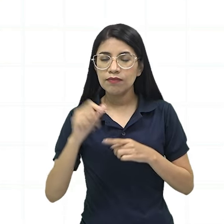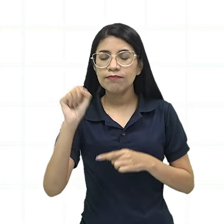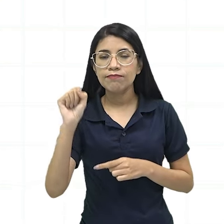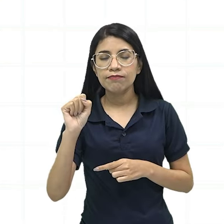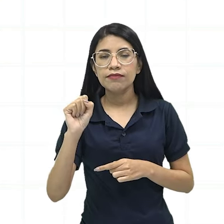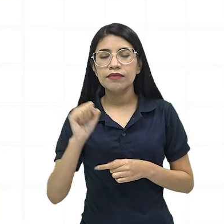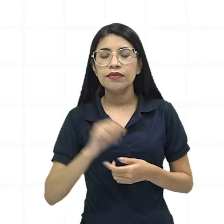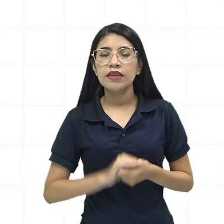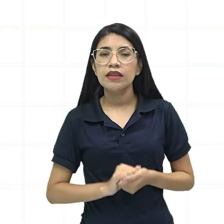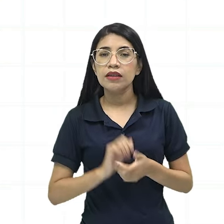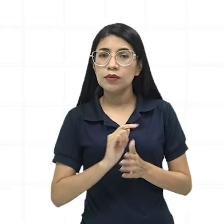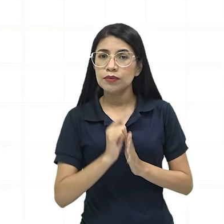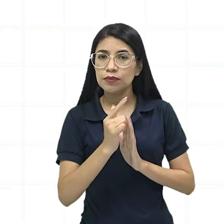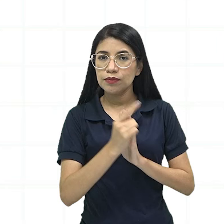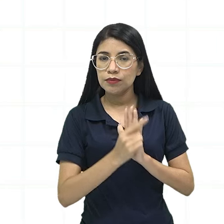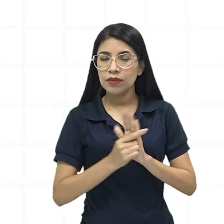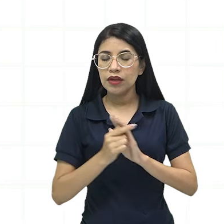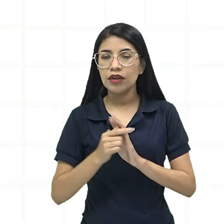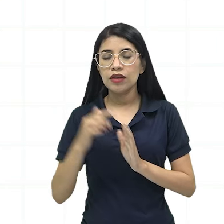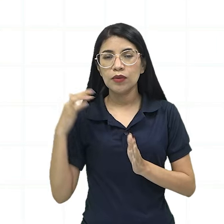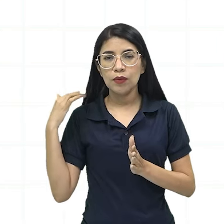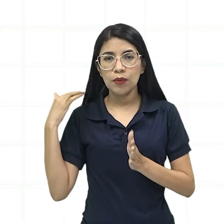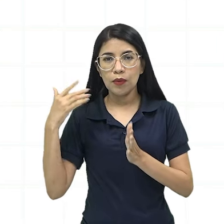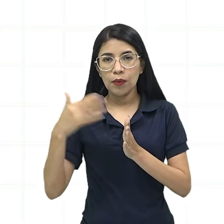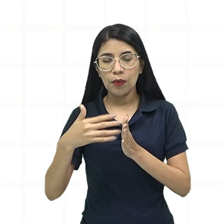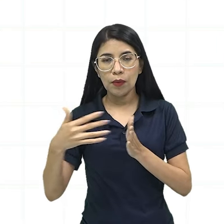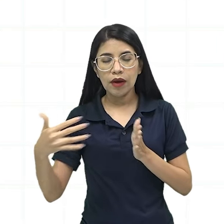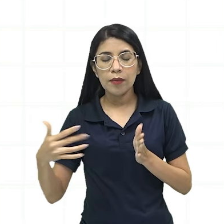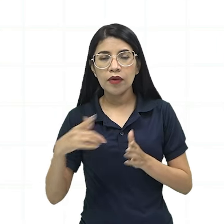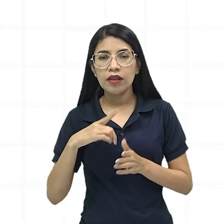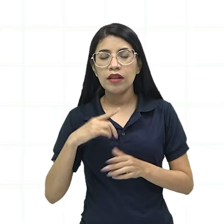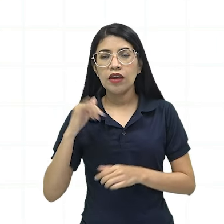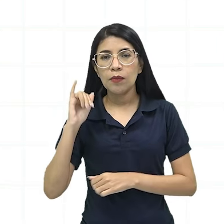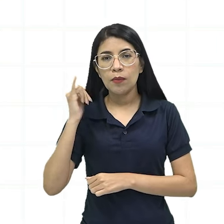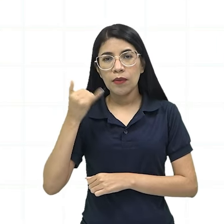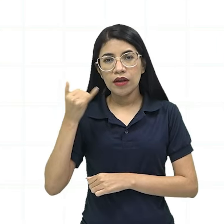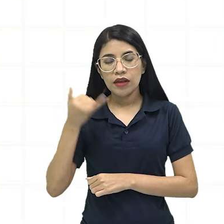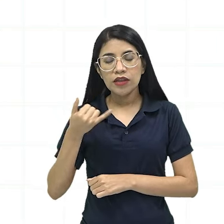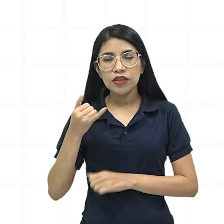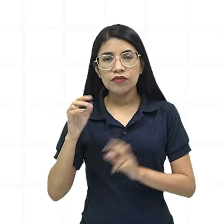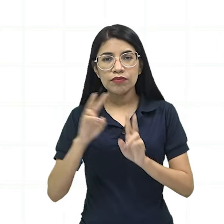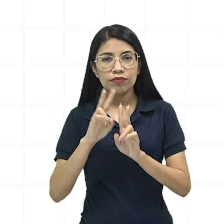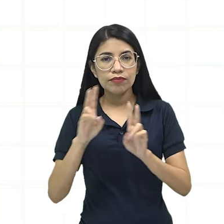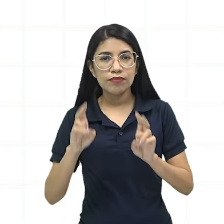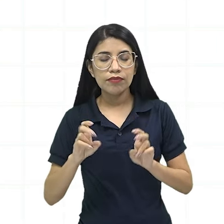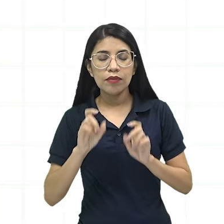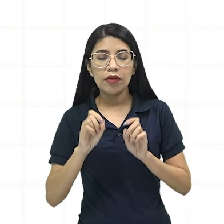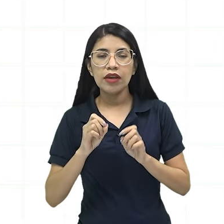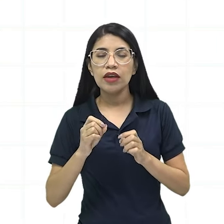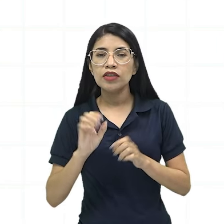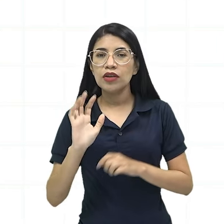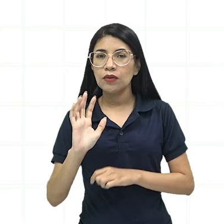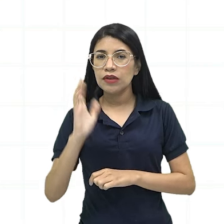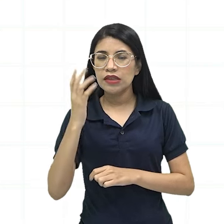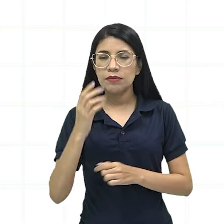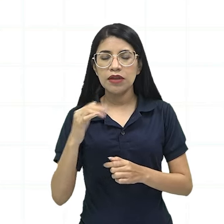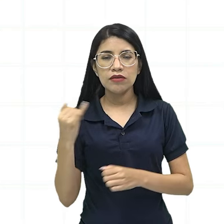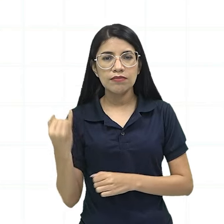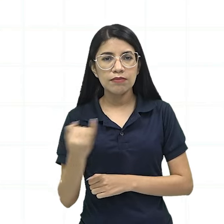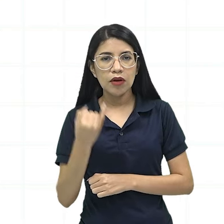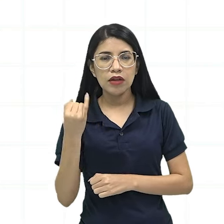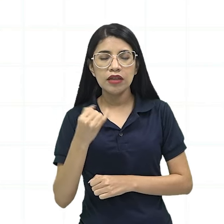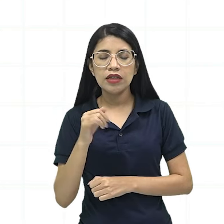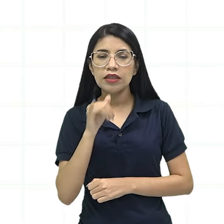Então, no gênero épico, você tem aí essa narrativa, essa história sobre fatos grandiosos de